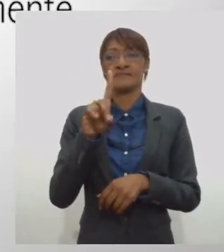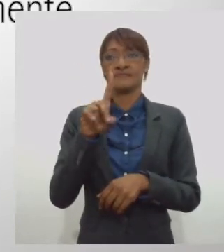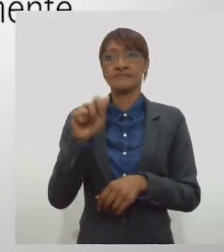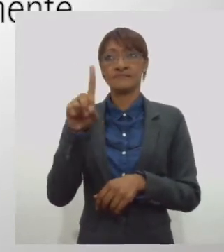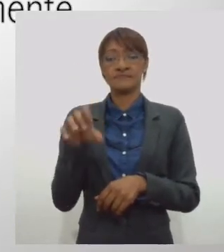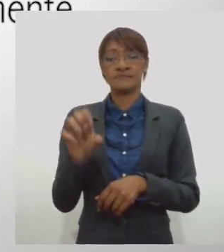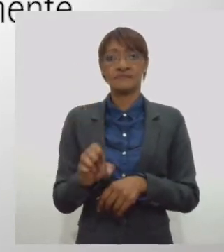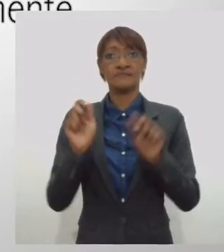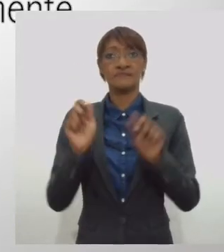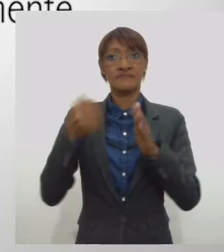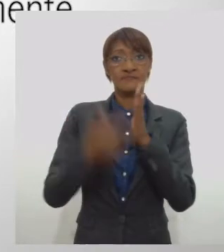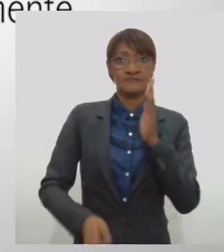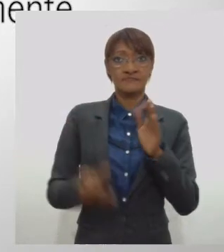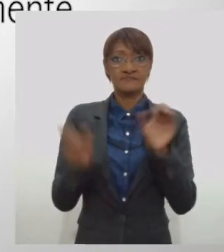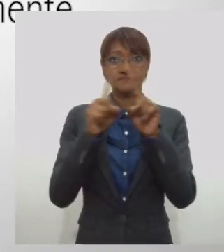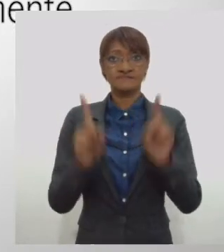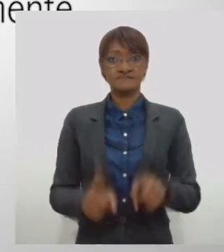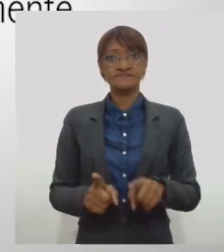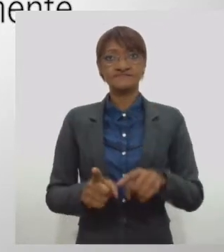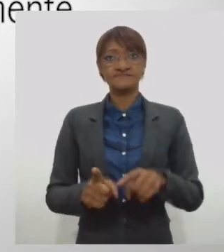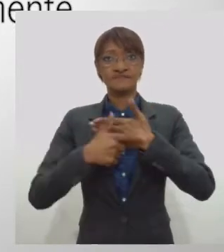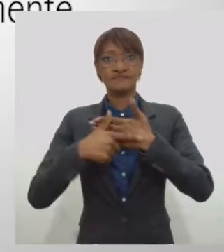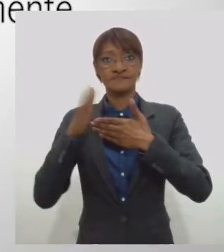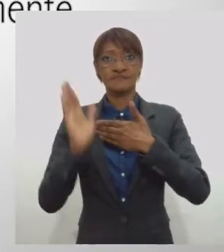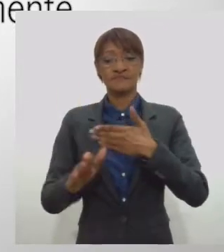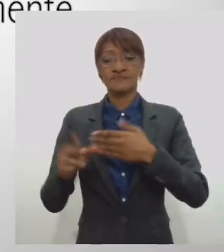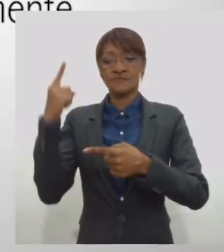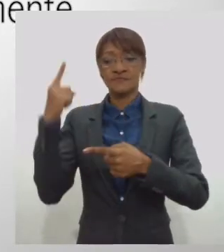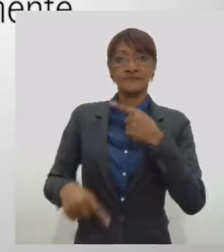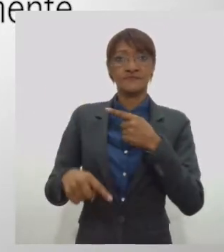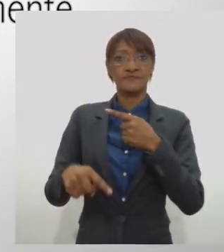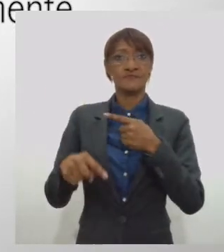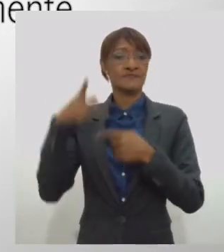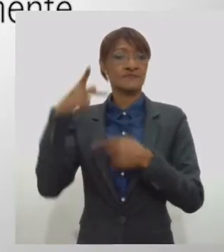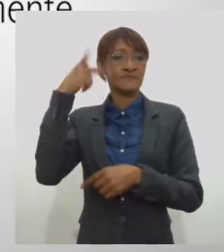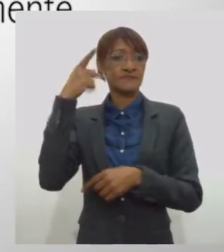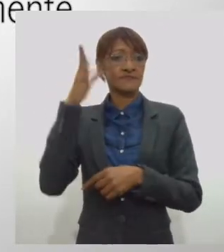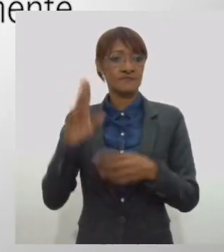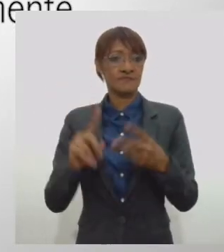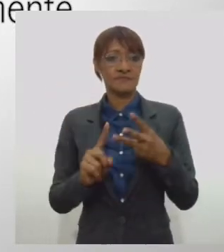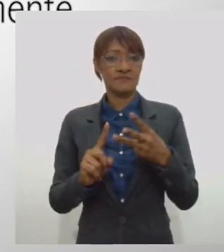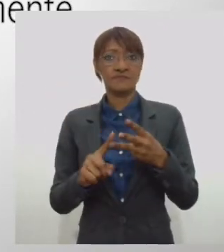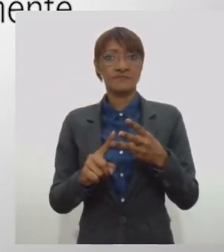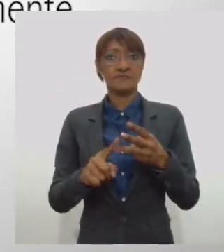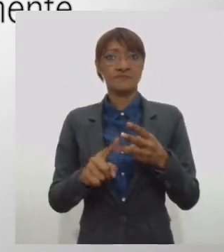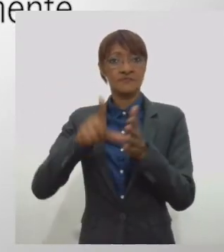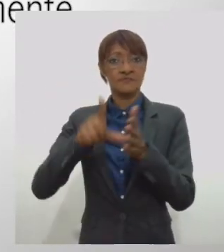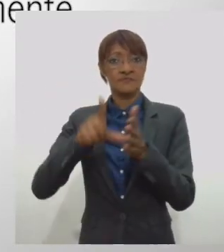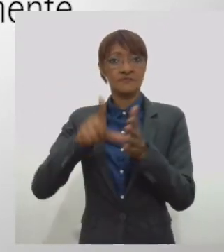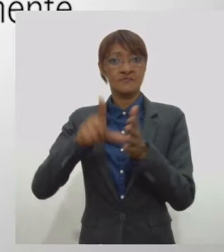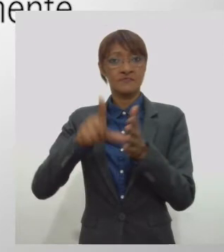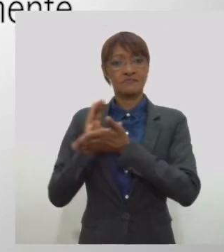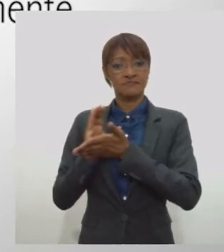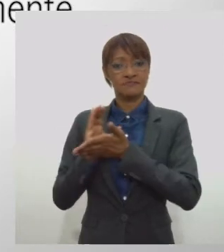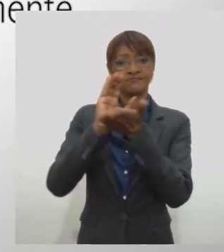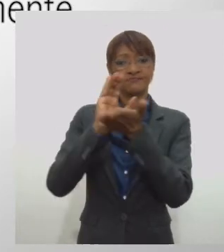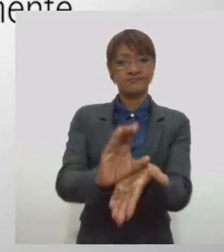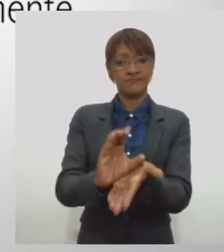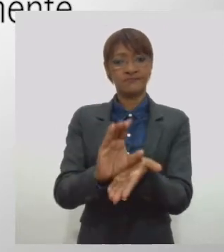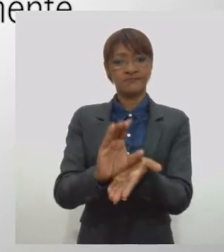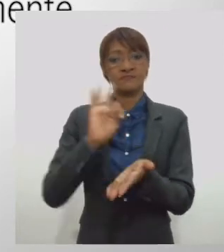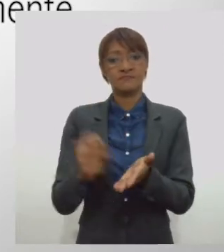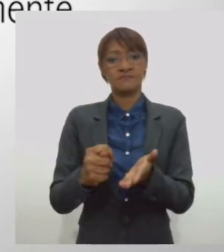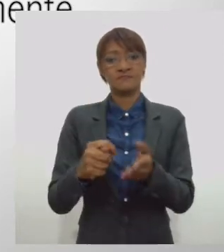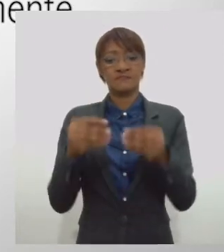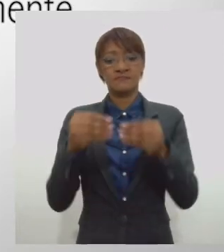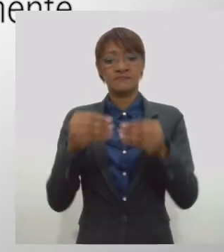pode perder o cargo público, ter os seus direitos políticos suspensos, ter que devolver o que ela se enriqueceu, ter que ressarcir totalmente o prejuízo que ela